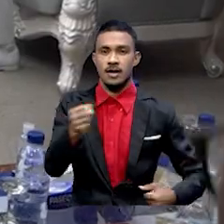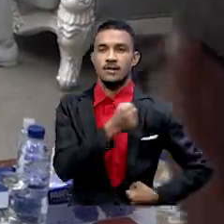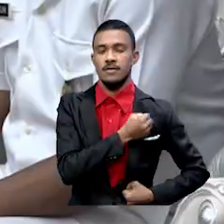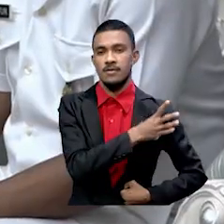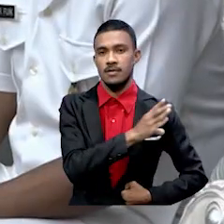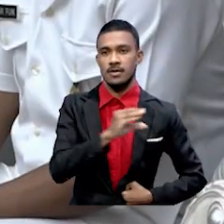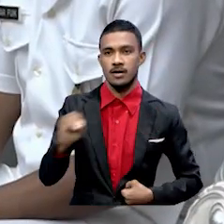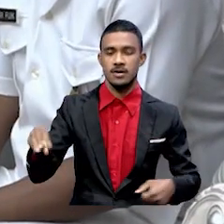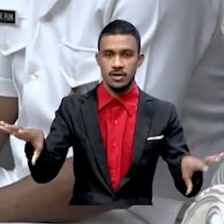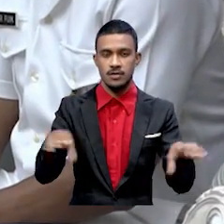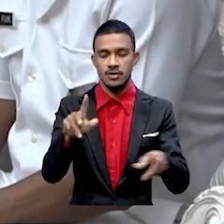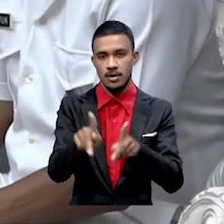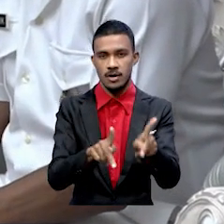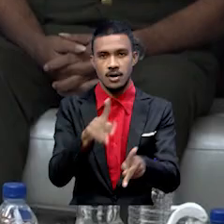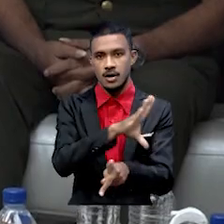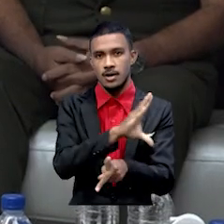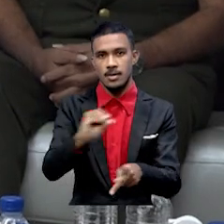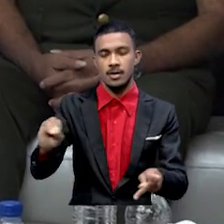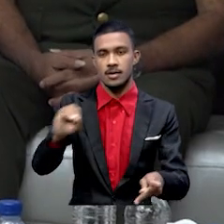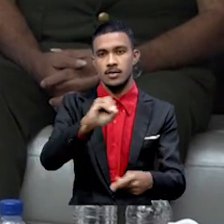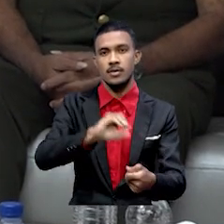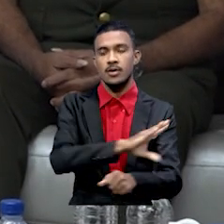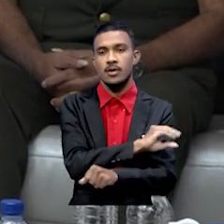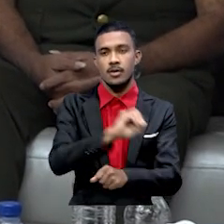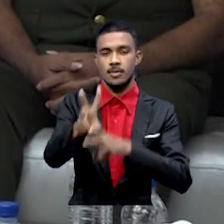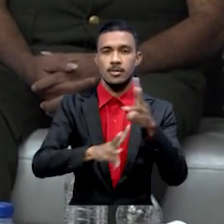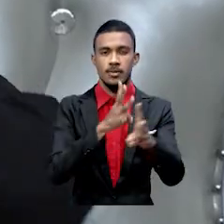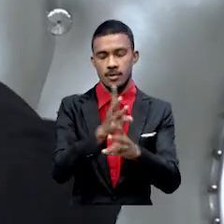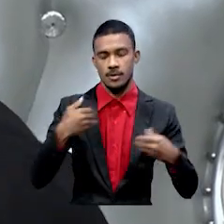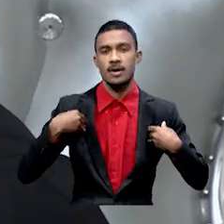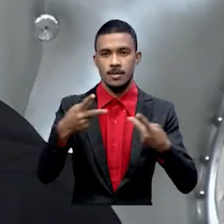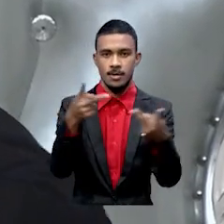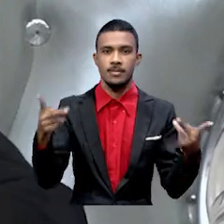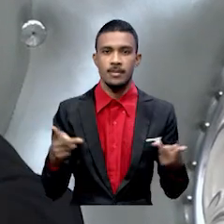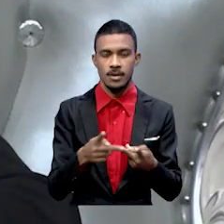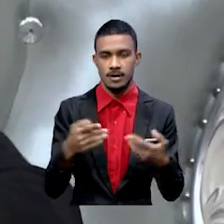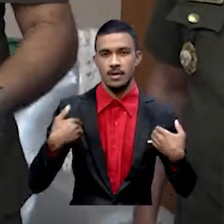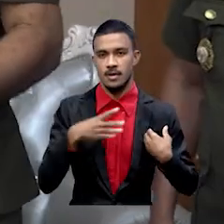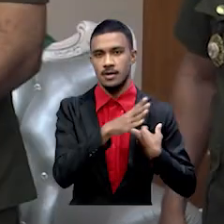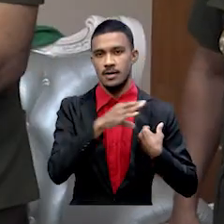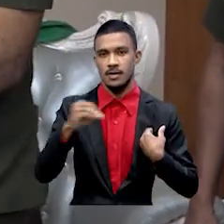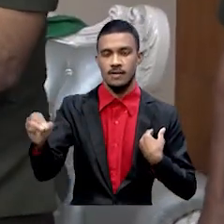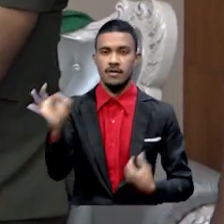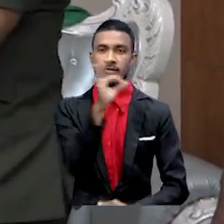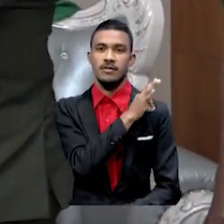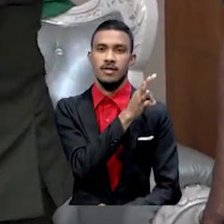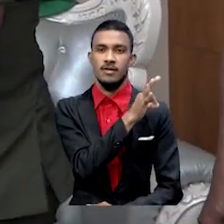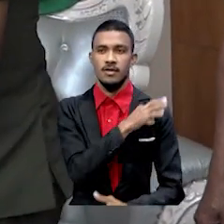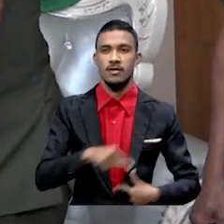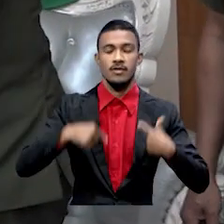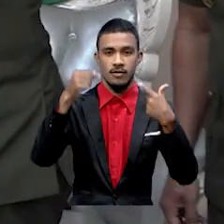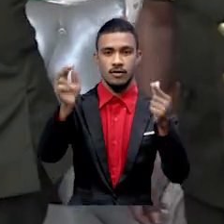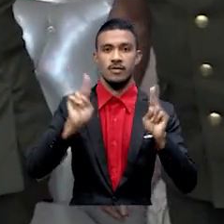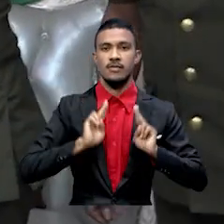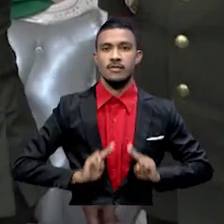Os Recursos Naturais e Crise Global do Meio Ambiente. Hafuentina Tenente General Falu Ratelaik entrega farda